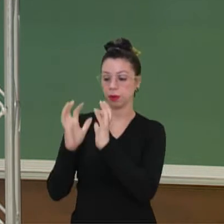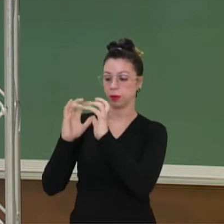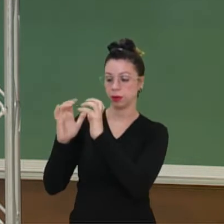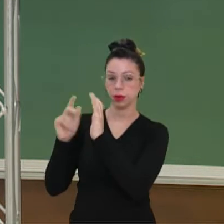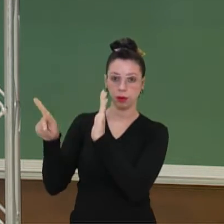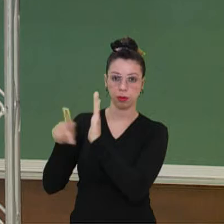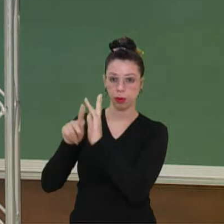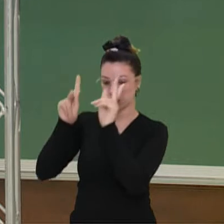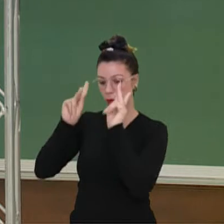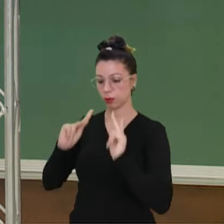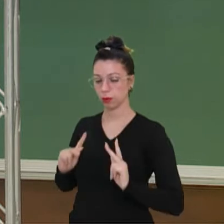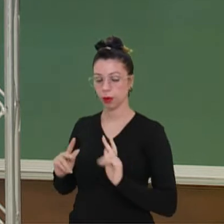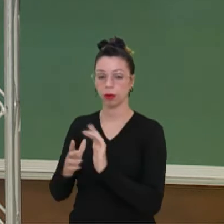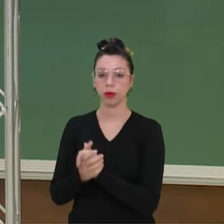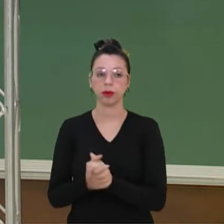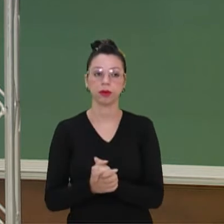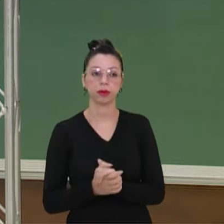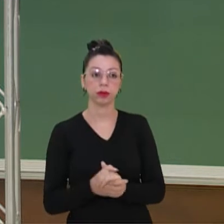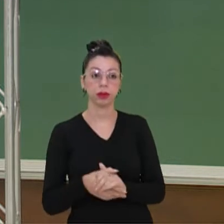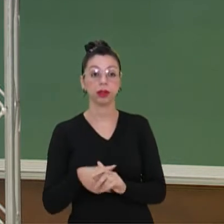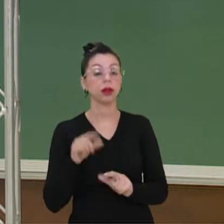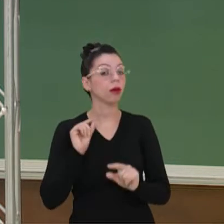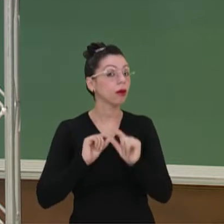legal, que é da ordem de 100